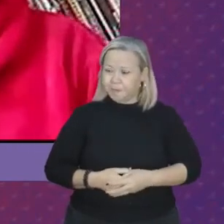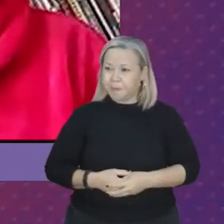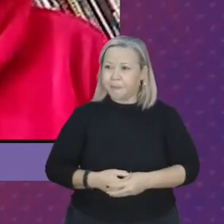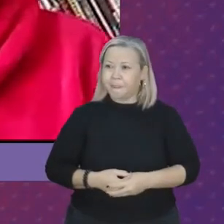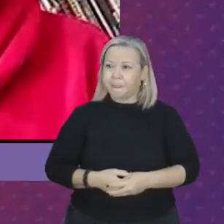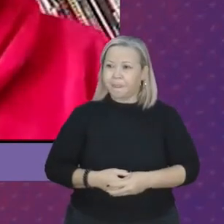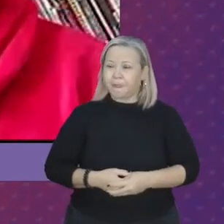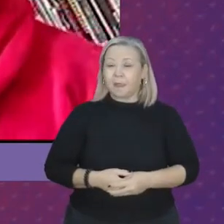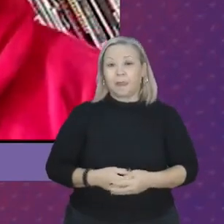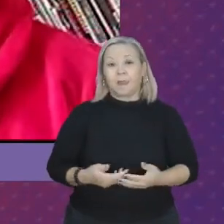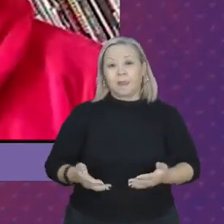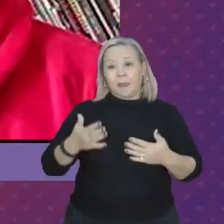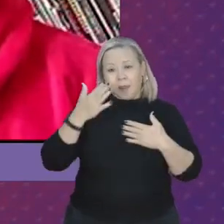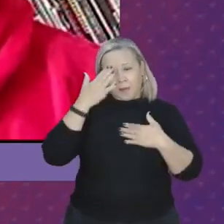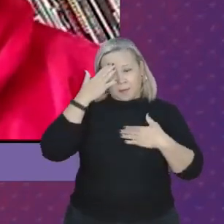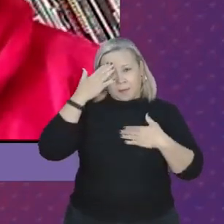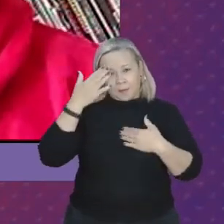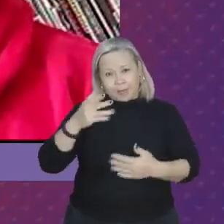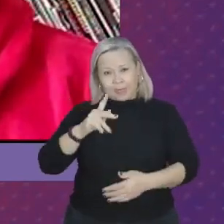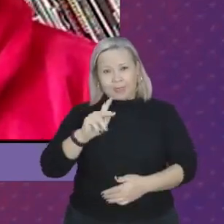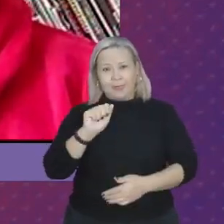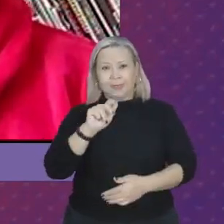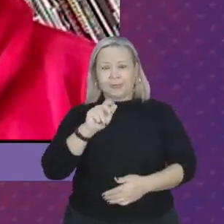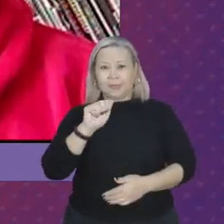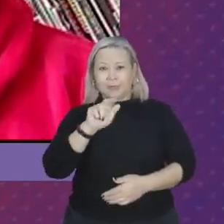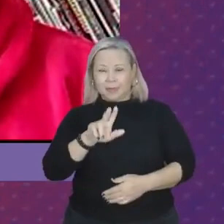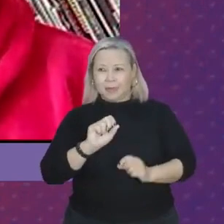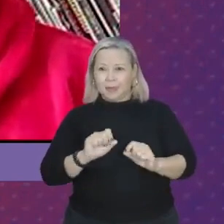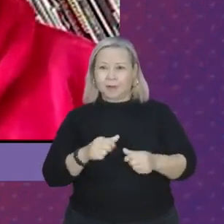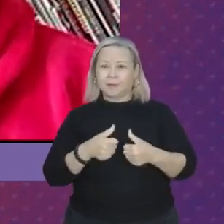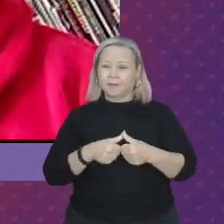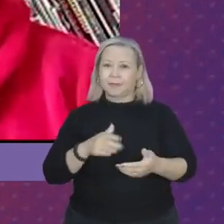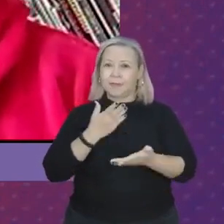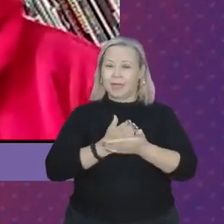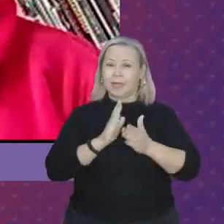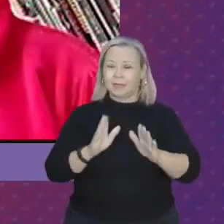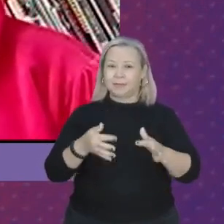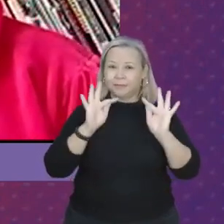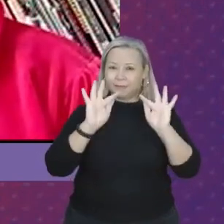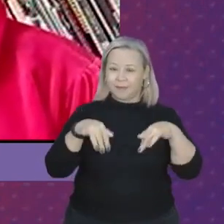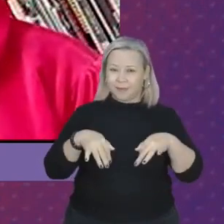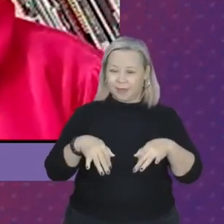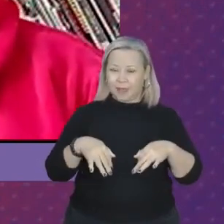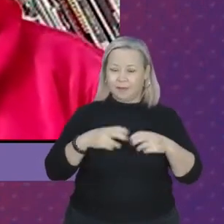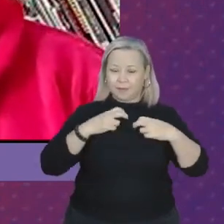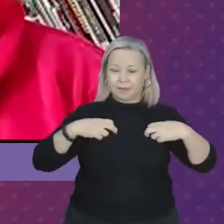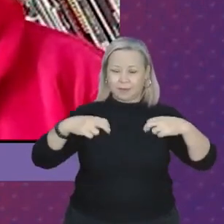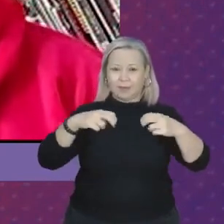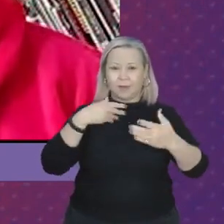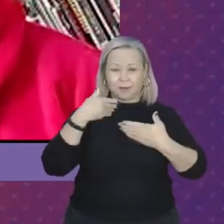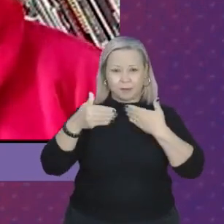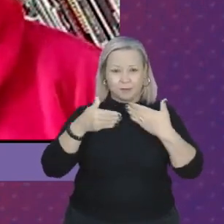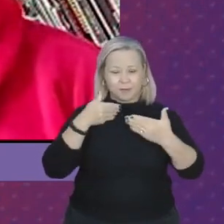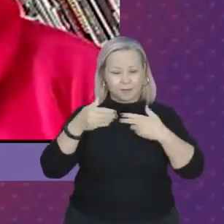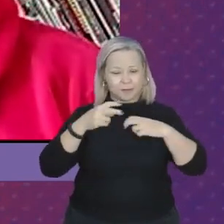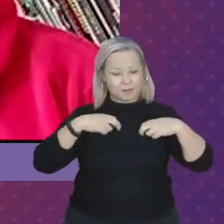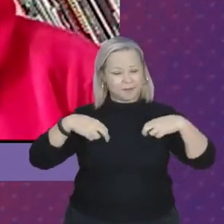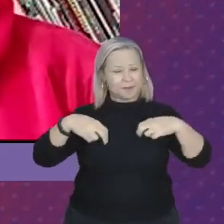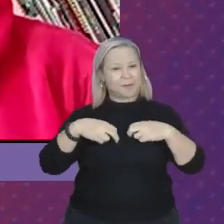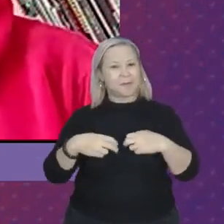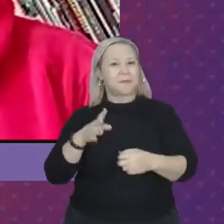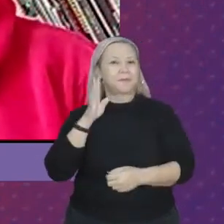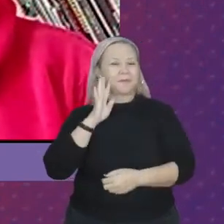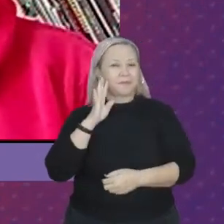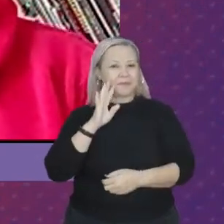Muito obrigada, Cacau. Bom, a gente está no final da nossa roda de conversa de hoje, uma roda muito